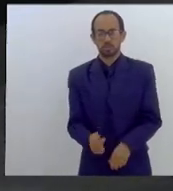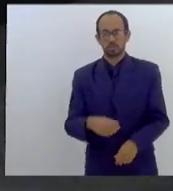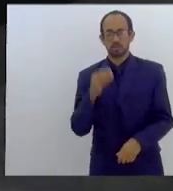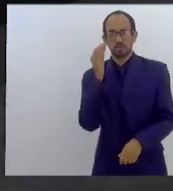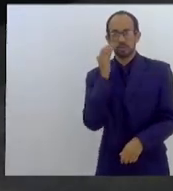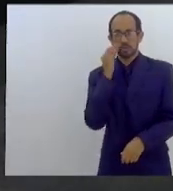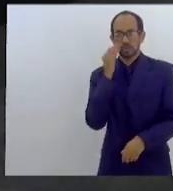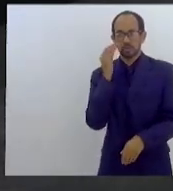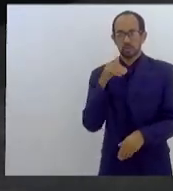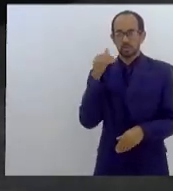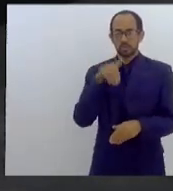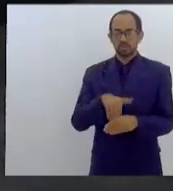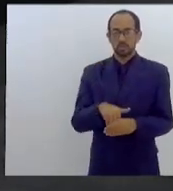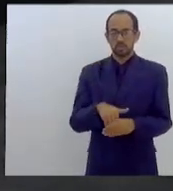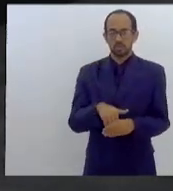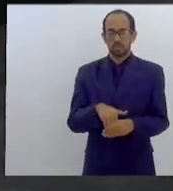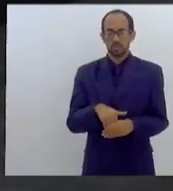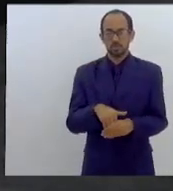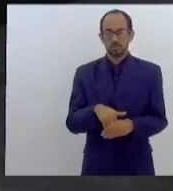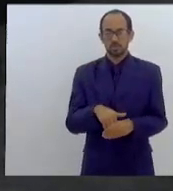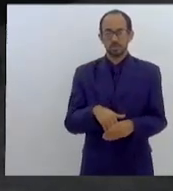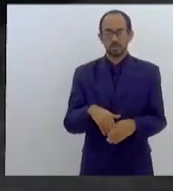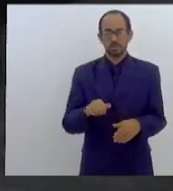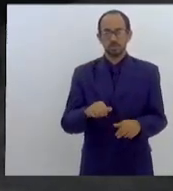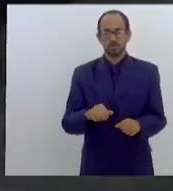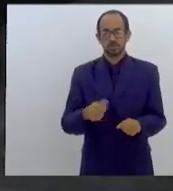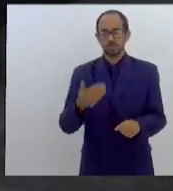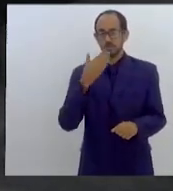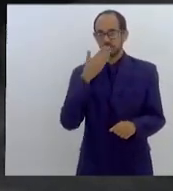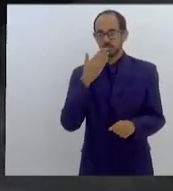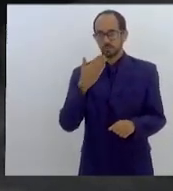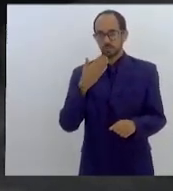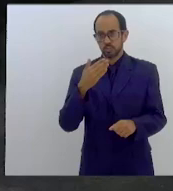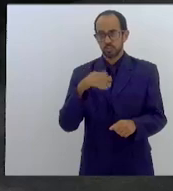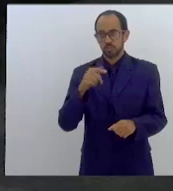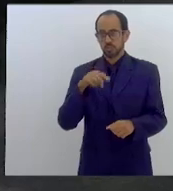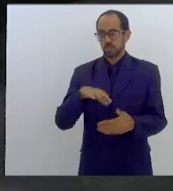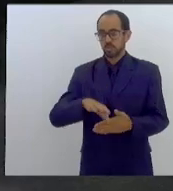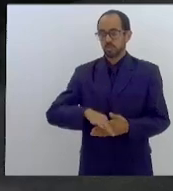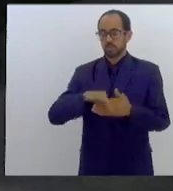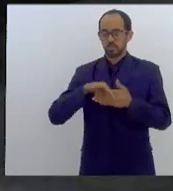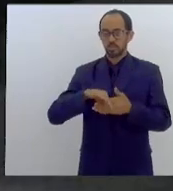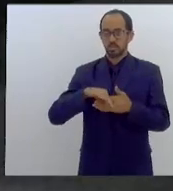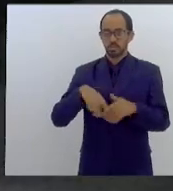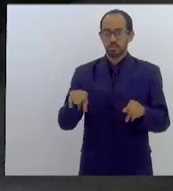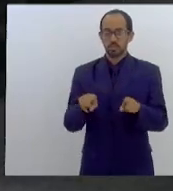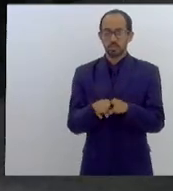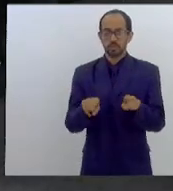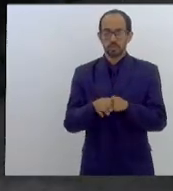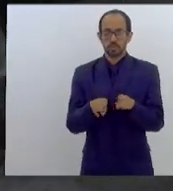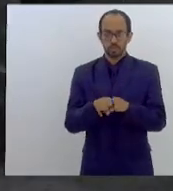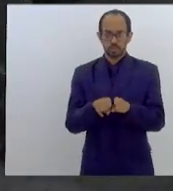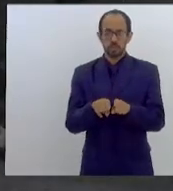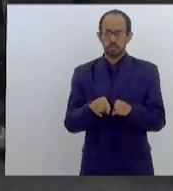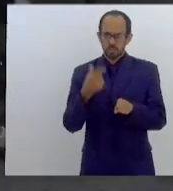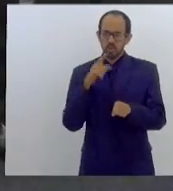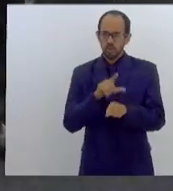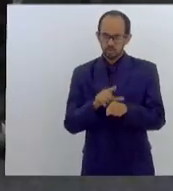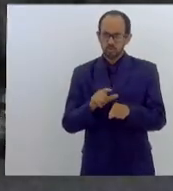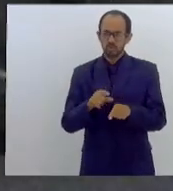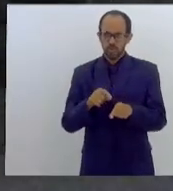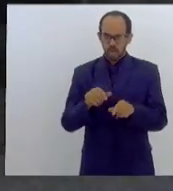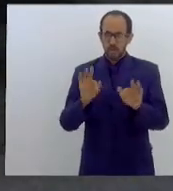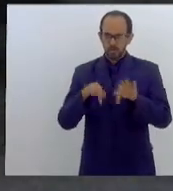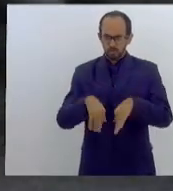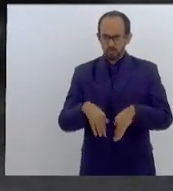no final do ano. Eu queria fazer novamente esse apelo, tanto ao líder quanto à Vossa Excelência, que a gente possa saldar essas dúvidas com o